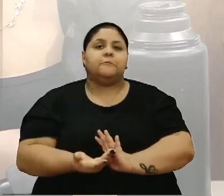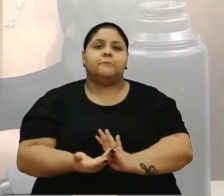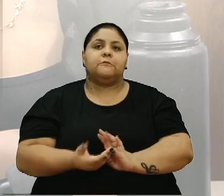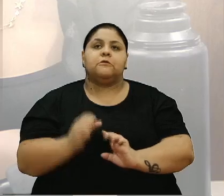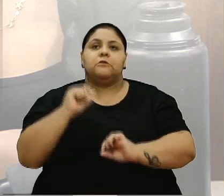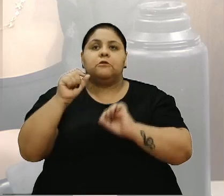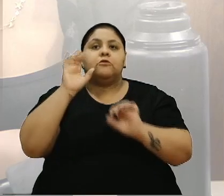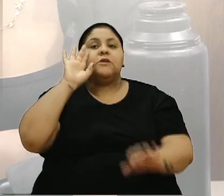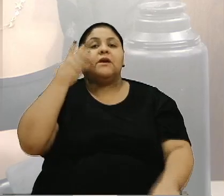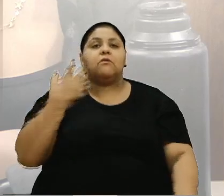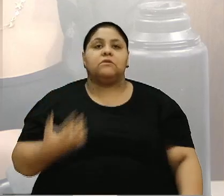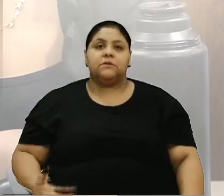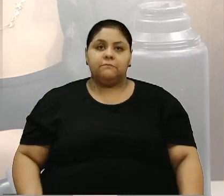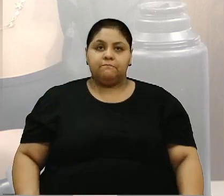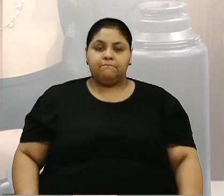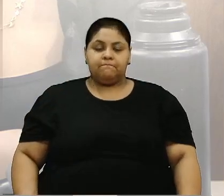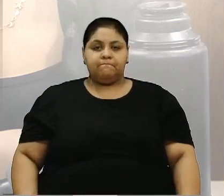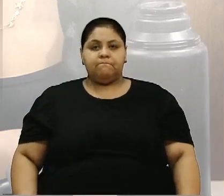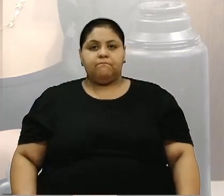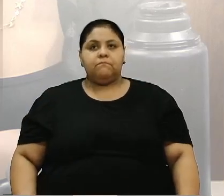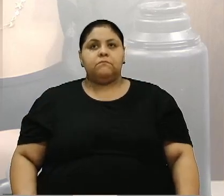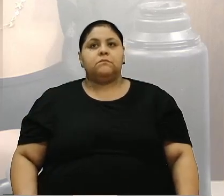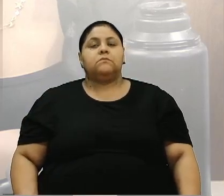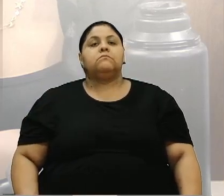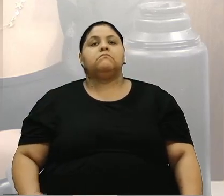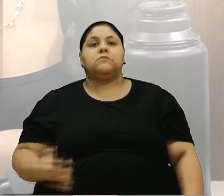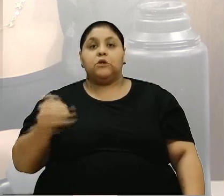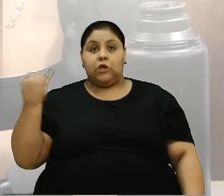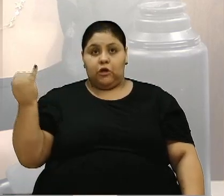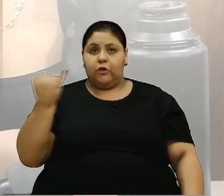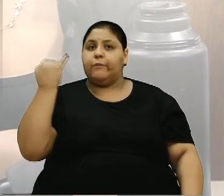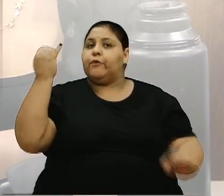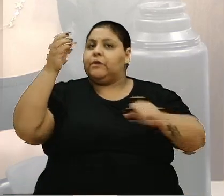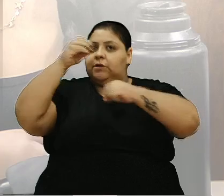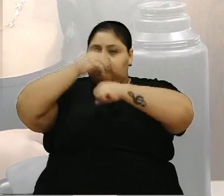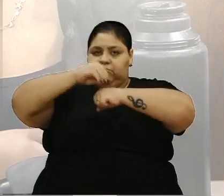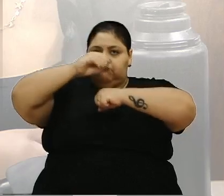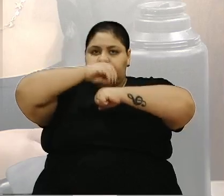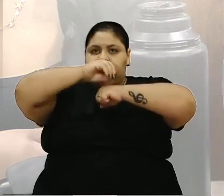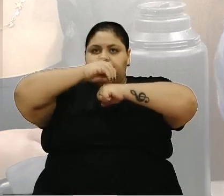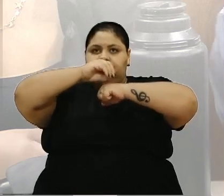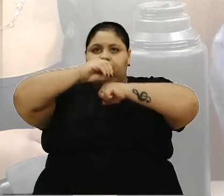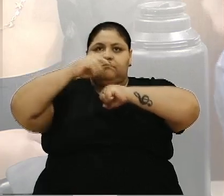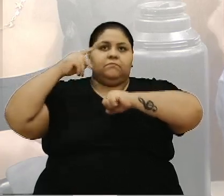que aconteceu? Então, oportuno a sua indicação, vereadora Rose,